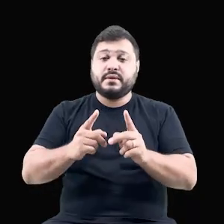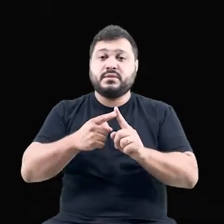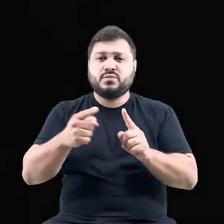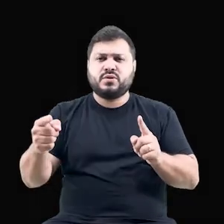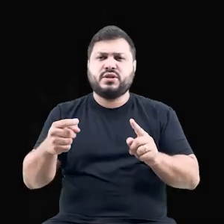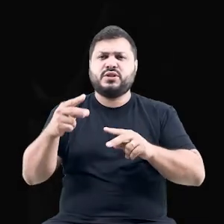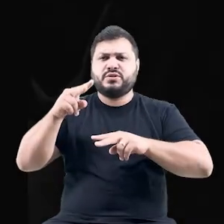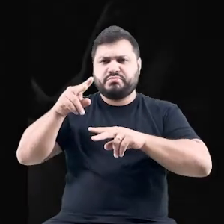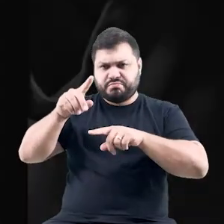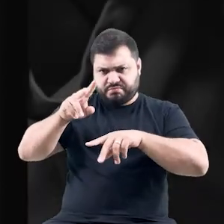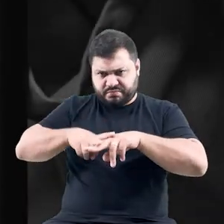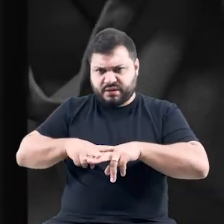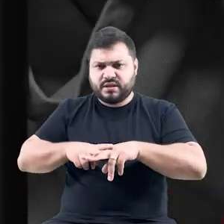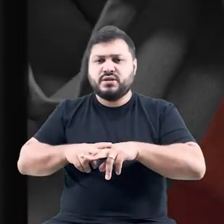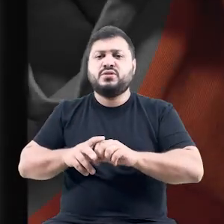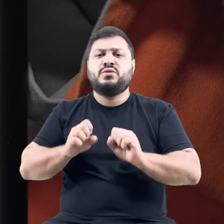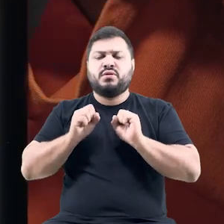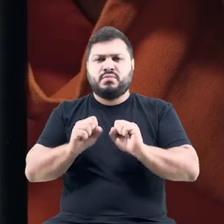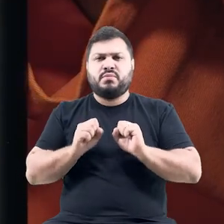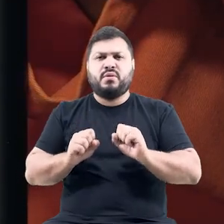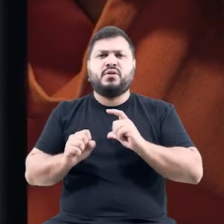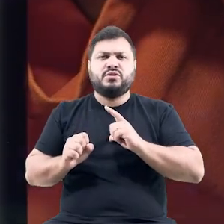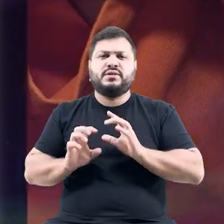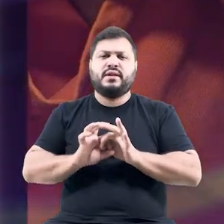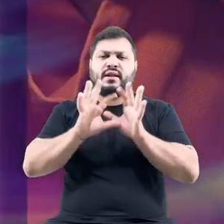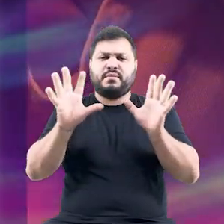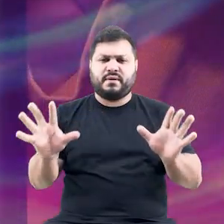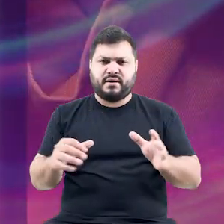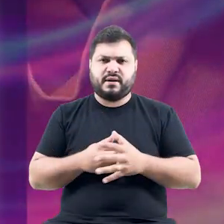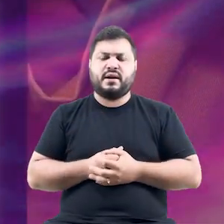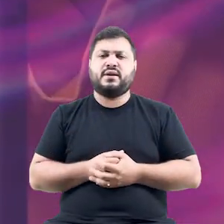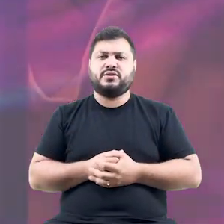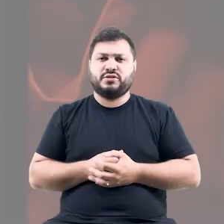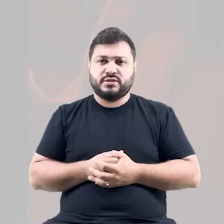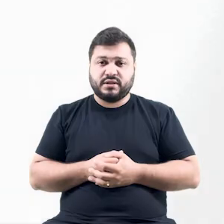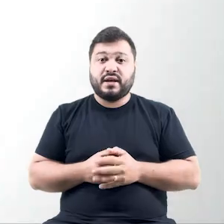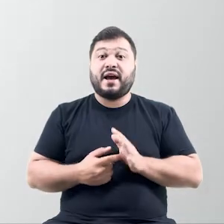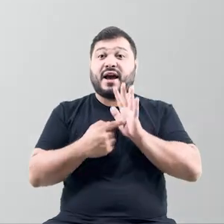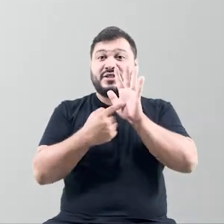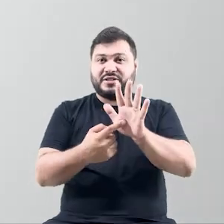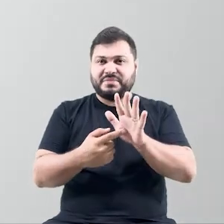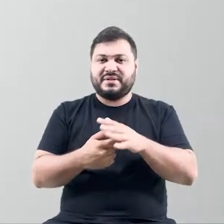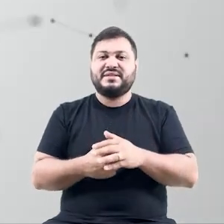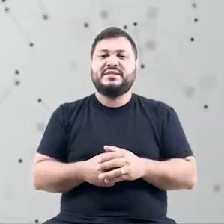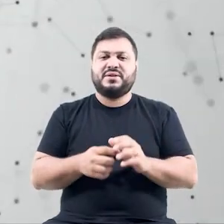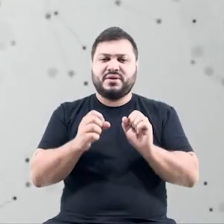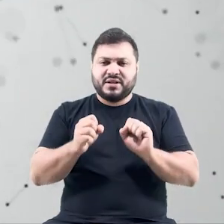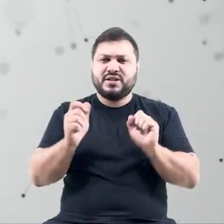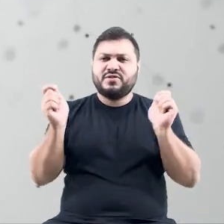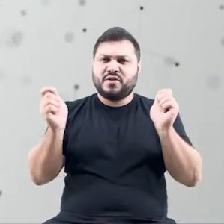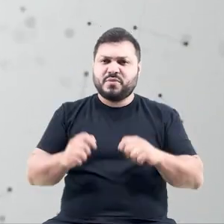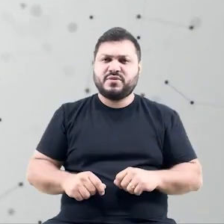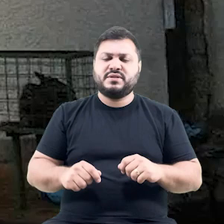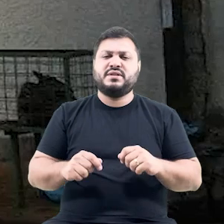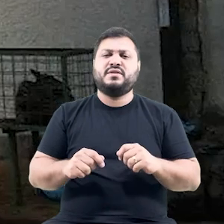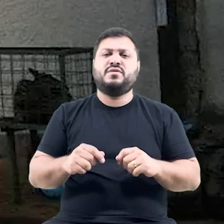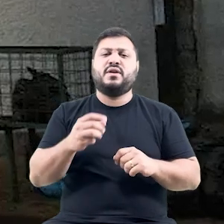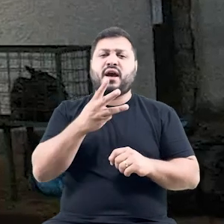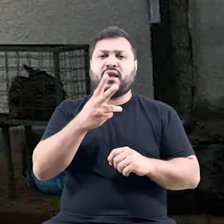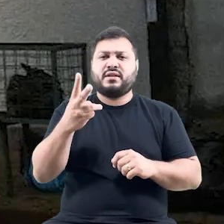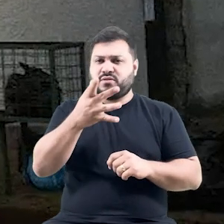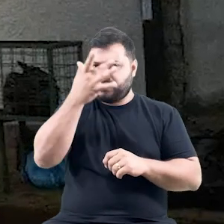Mesmo durante o encarceramento, pode existir liberdade, a de expressão. E isso foi possível